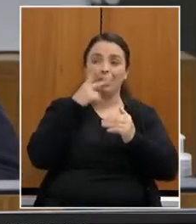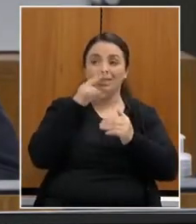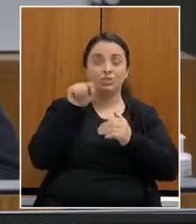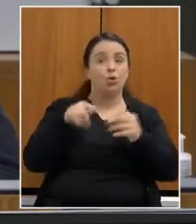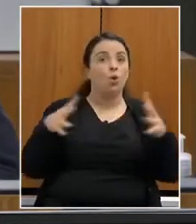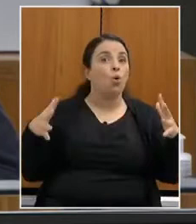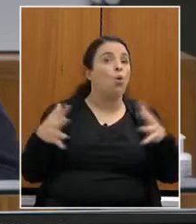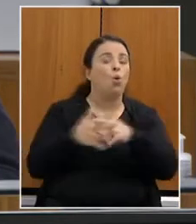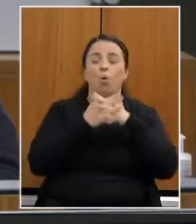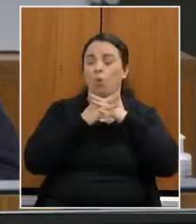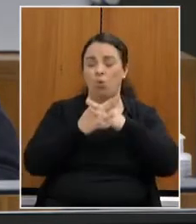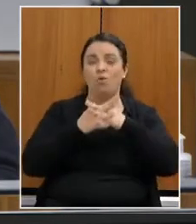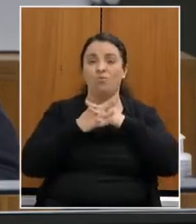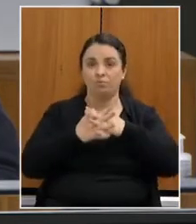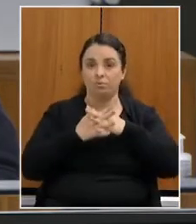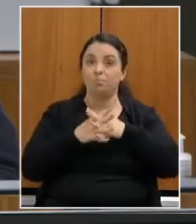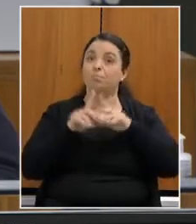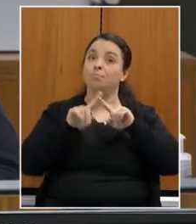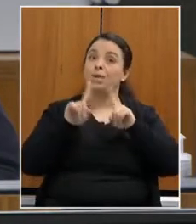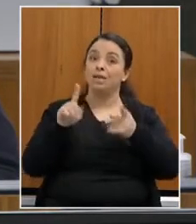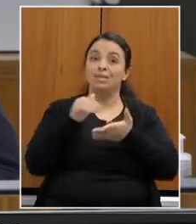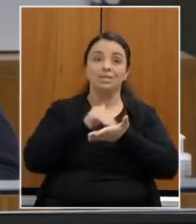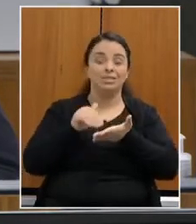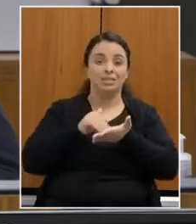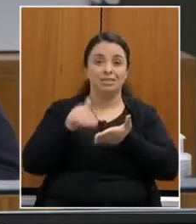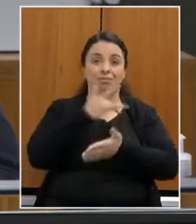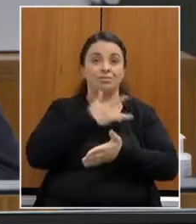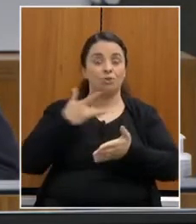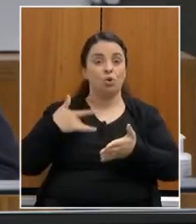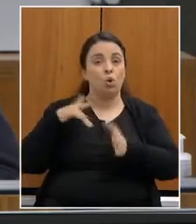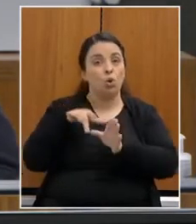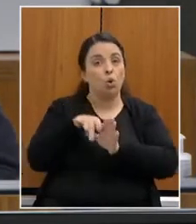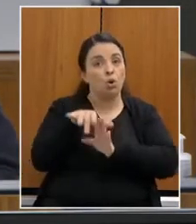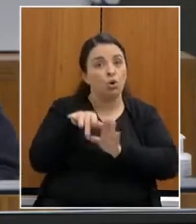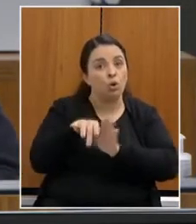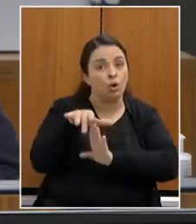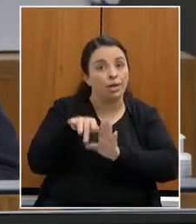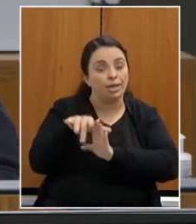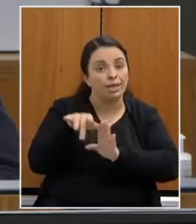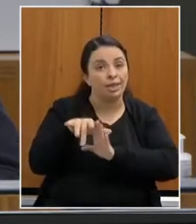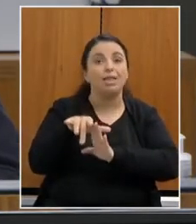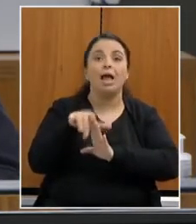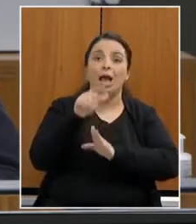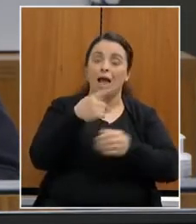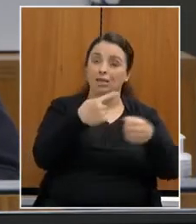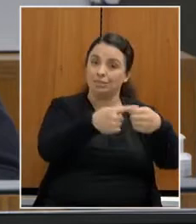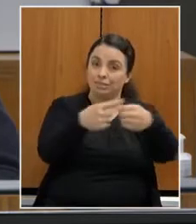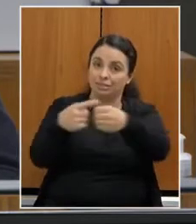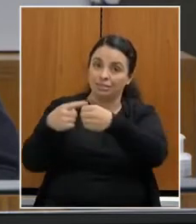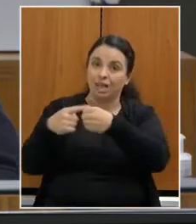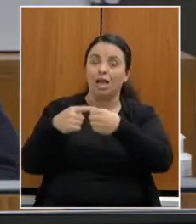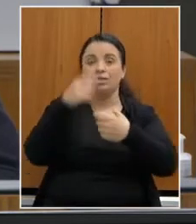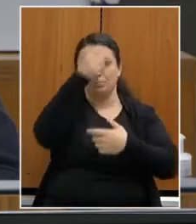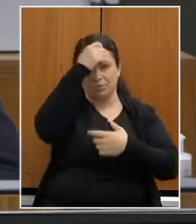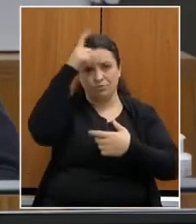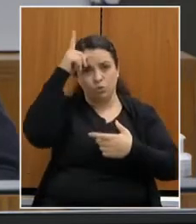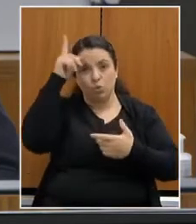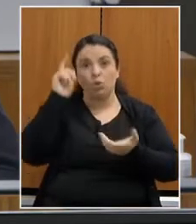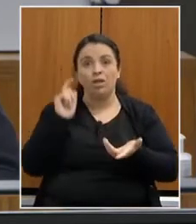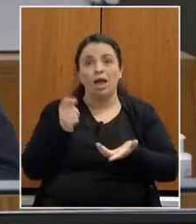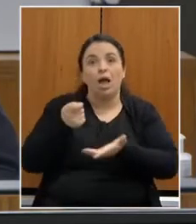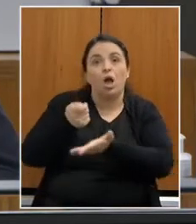saúde faz é orientar e junto aos regionais e ao ministério público que atua junto conosco é cobrar do